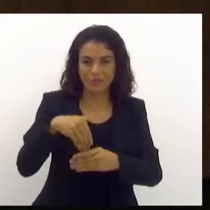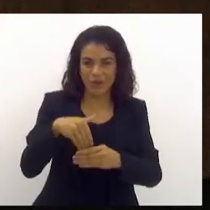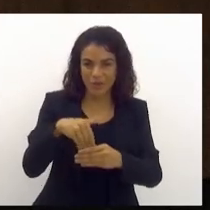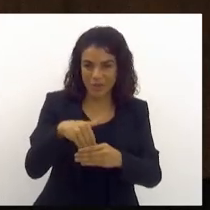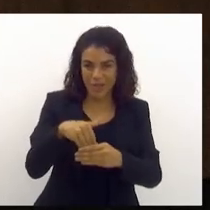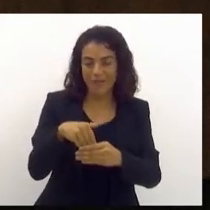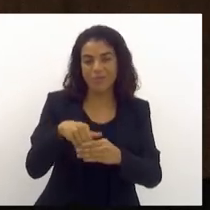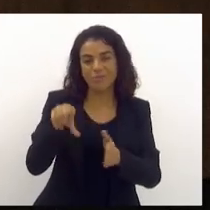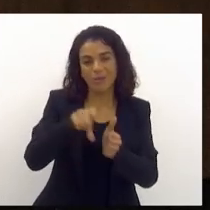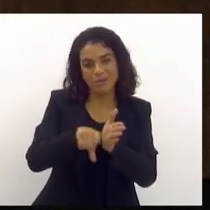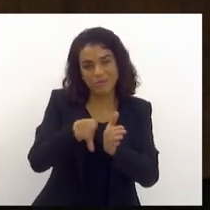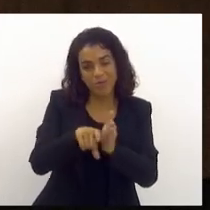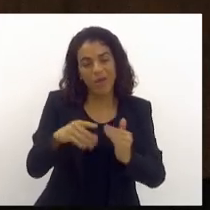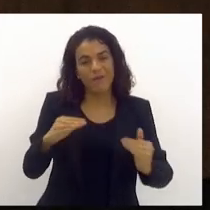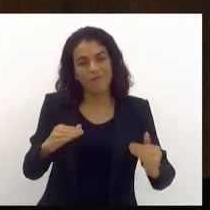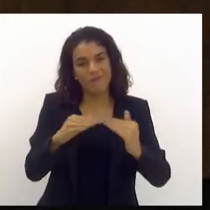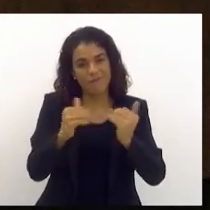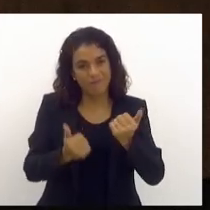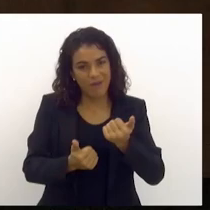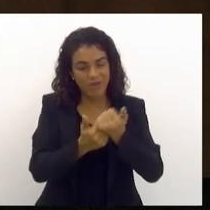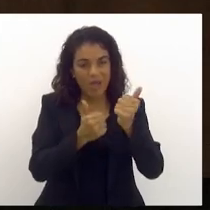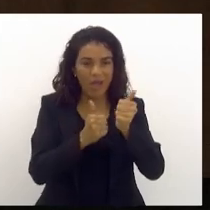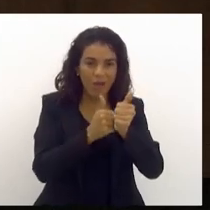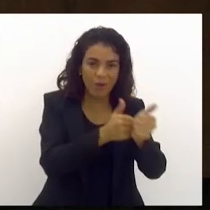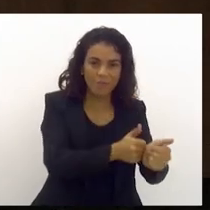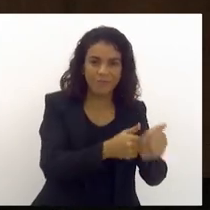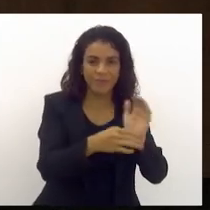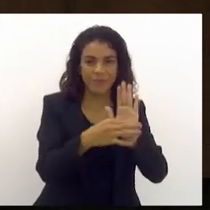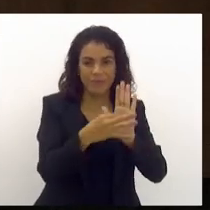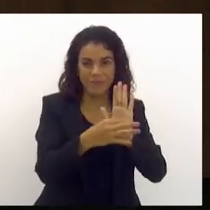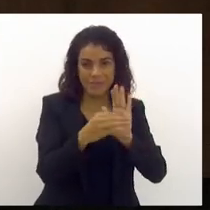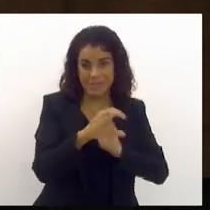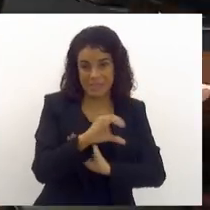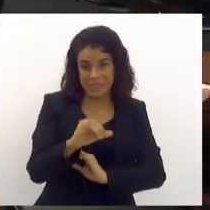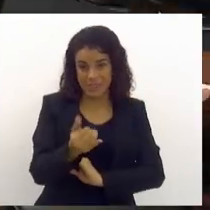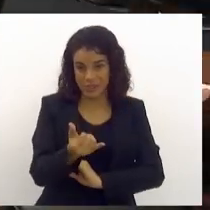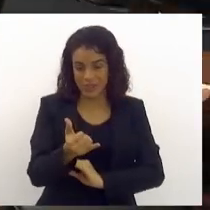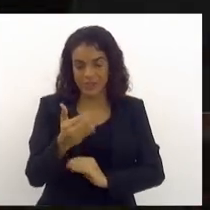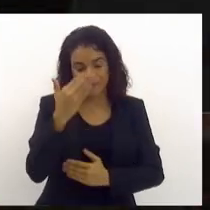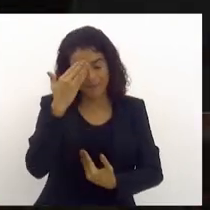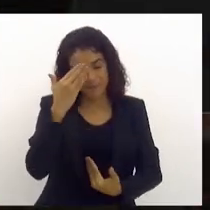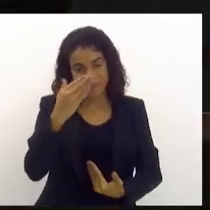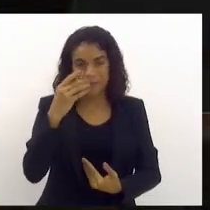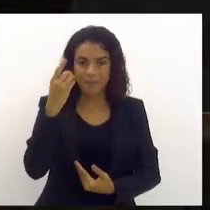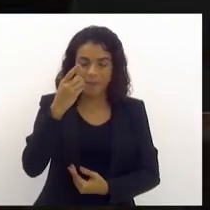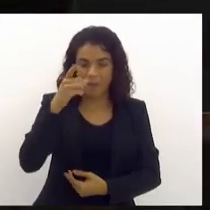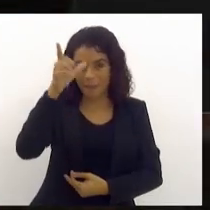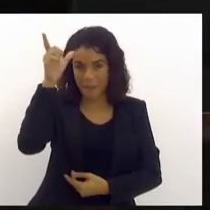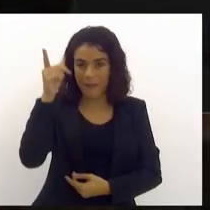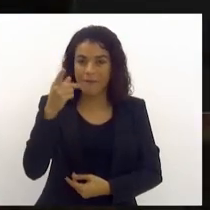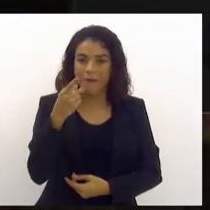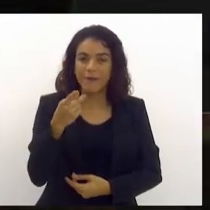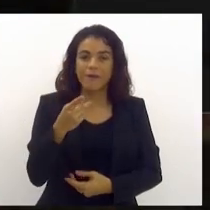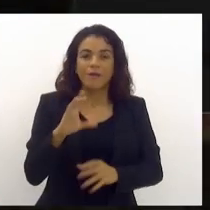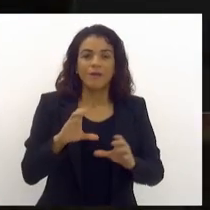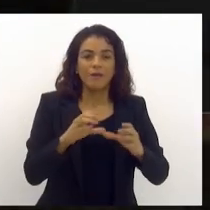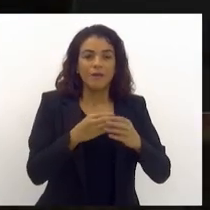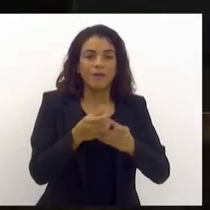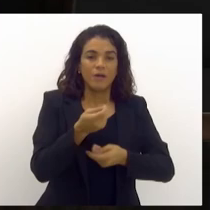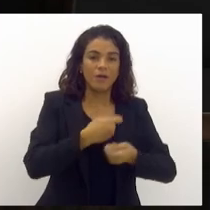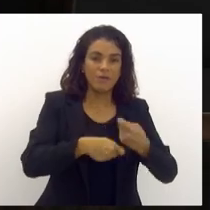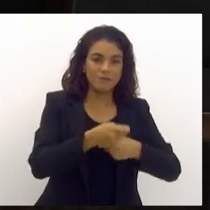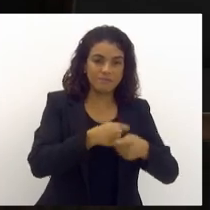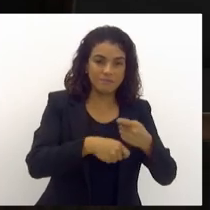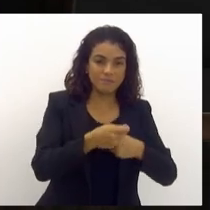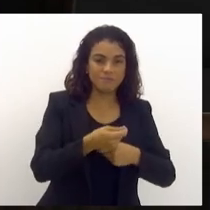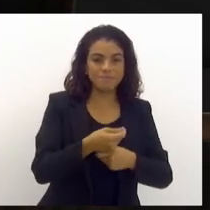pela tributação favorável, acompanhando o parecer da CCJ. Muito obrigado, deputado Luiz Paulo. Pela Comissão de Orçamento e